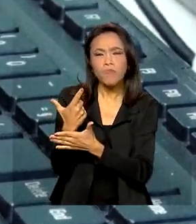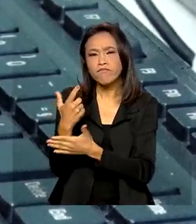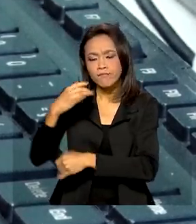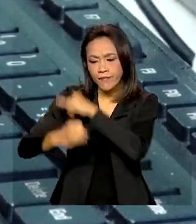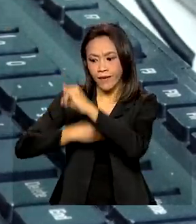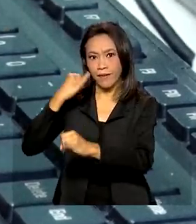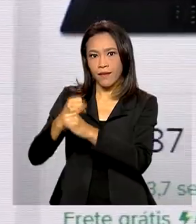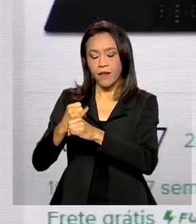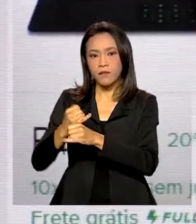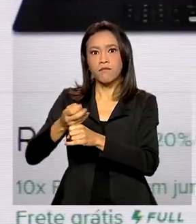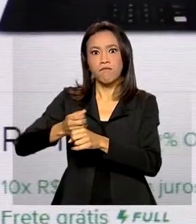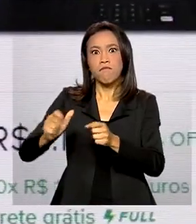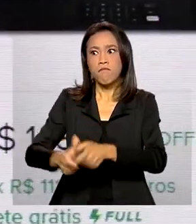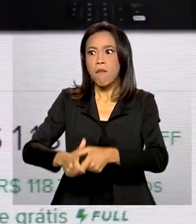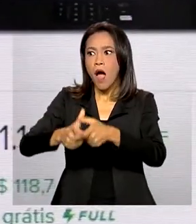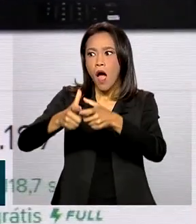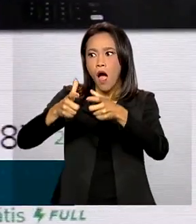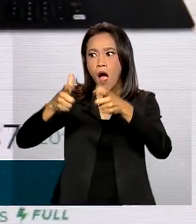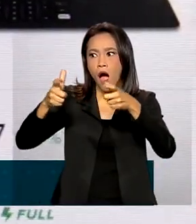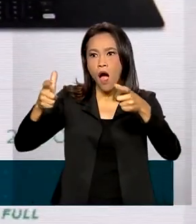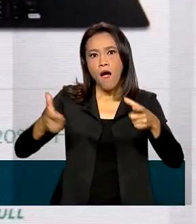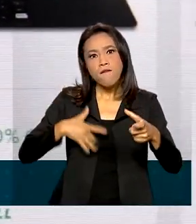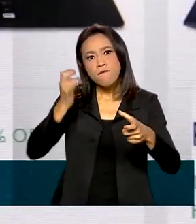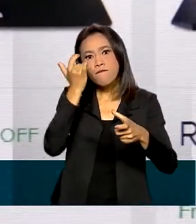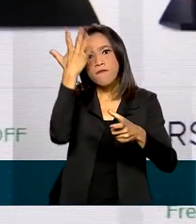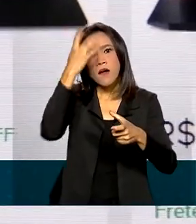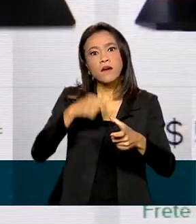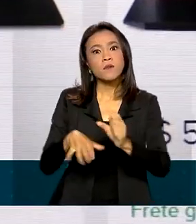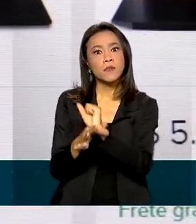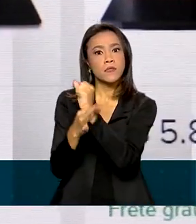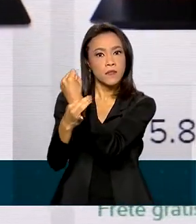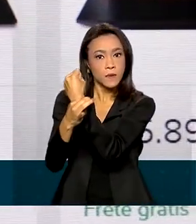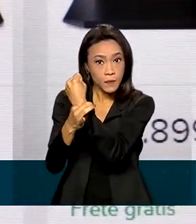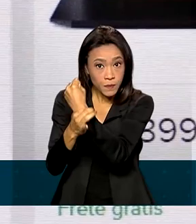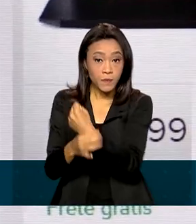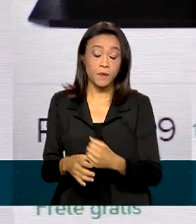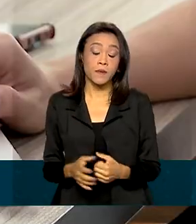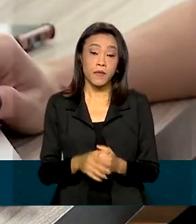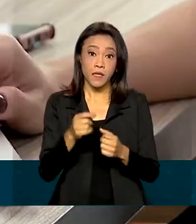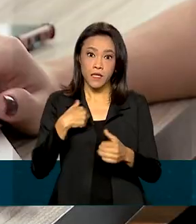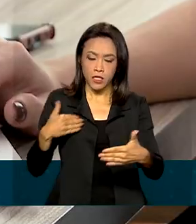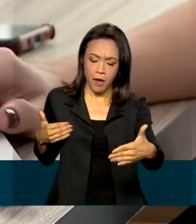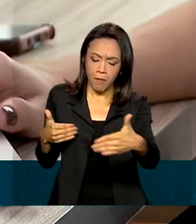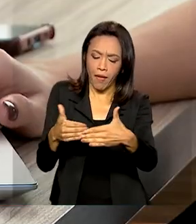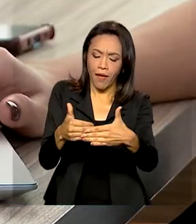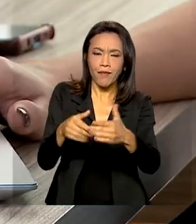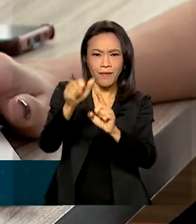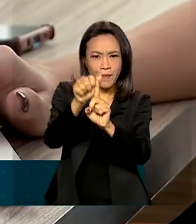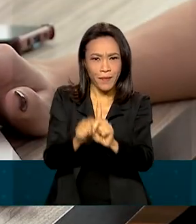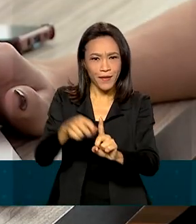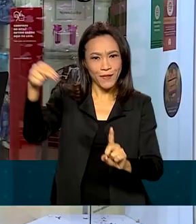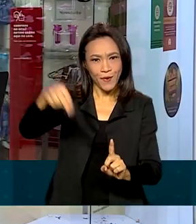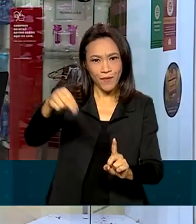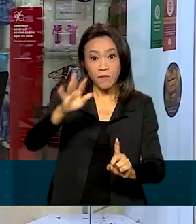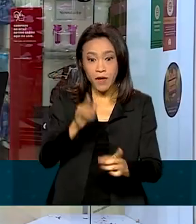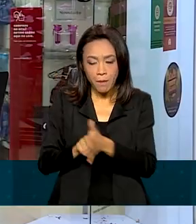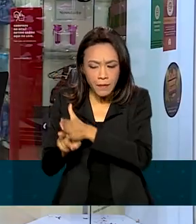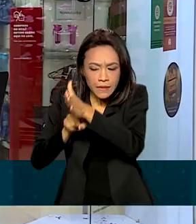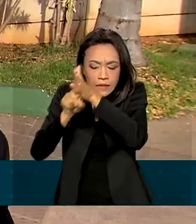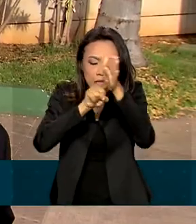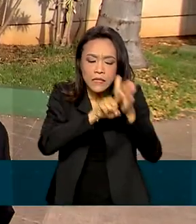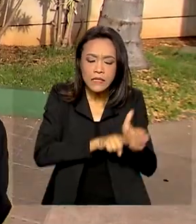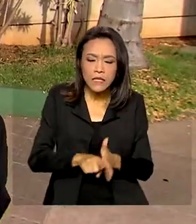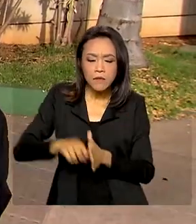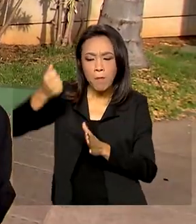tem se tornado cada vez mais fácil e seguro. E com o mês de novembro se aproximando, já tem gente pesquisando preços para Black